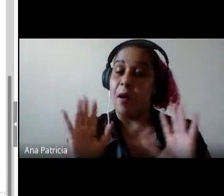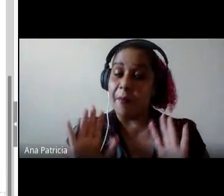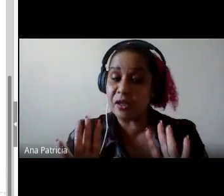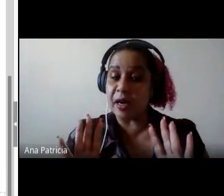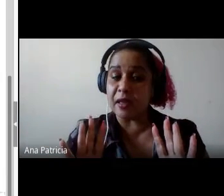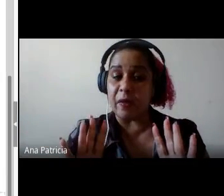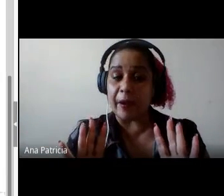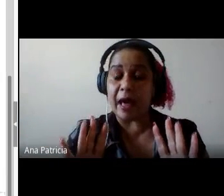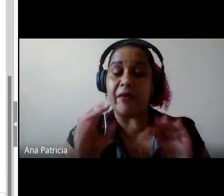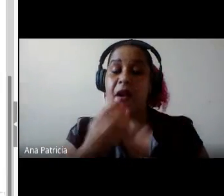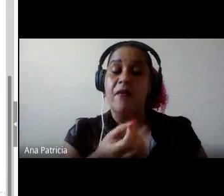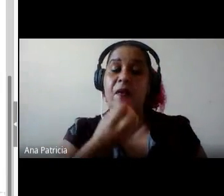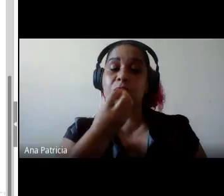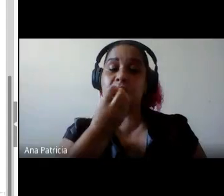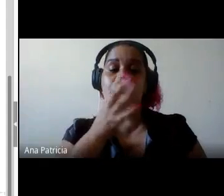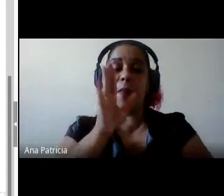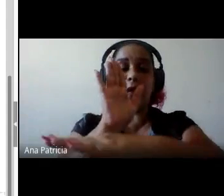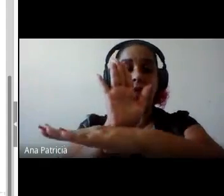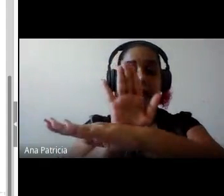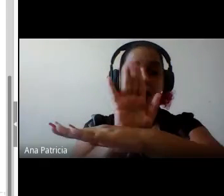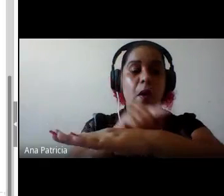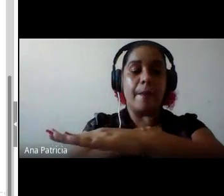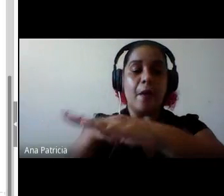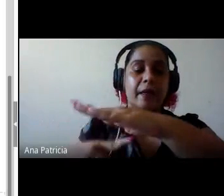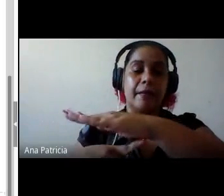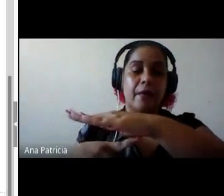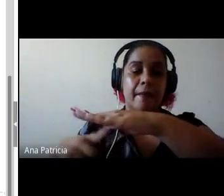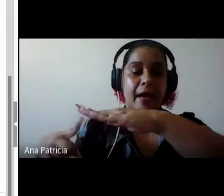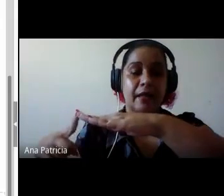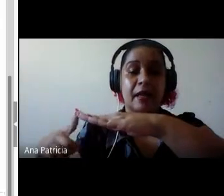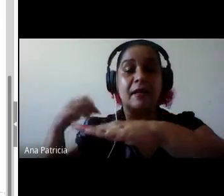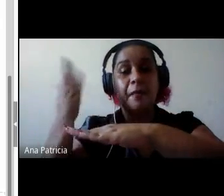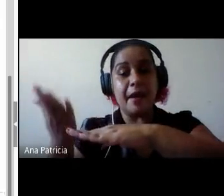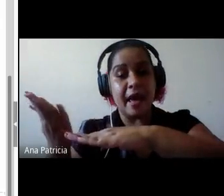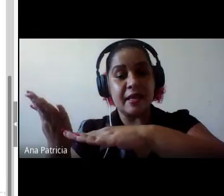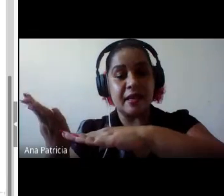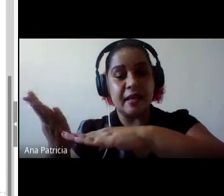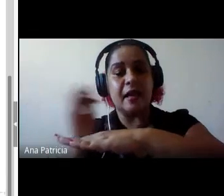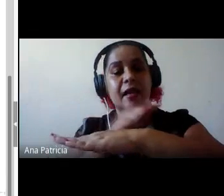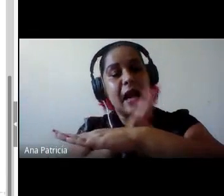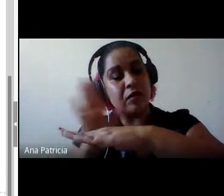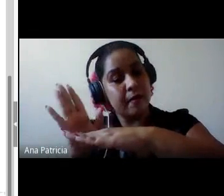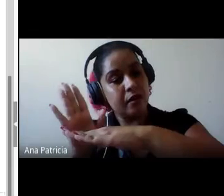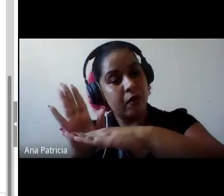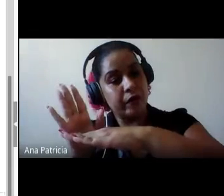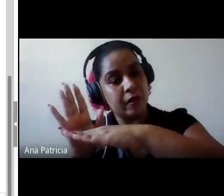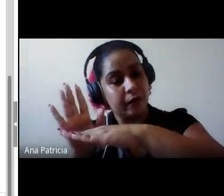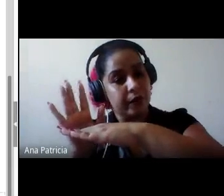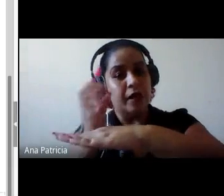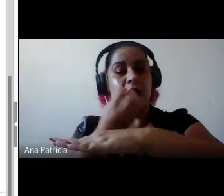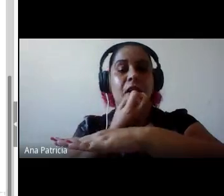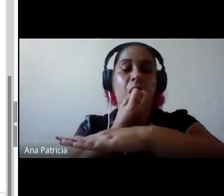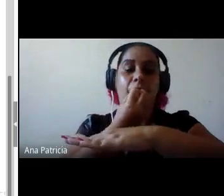sentido pejorativo à palavra, vamos usar o boa tarde com a palma da mão aberta, que também é aceita e causa menos